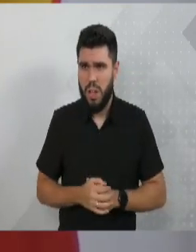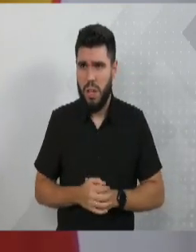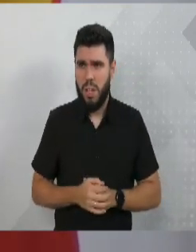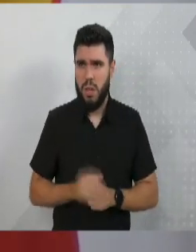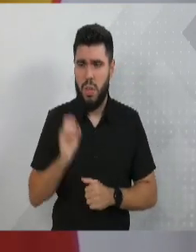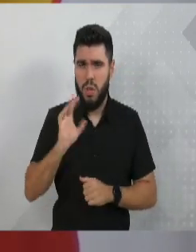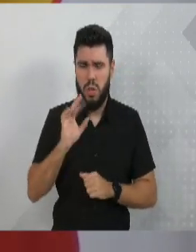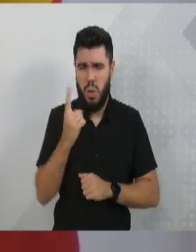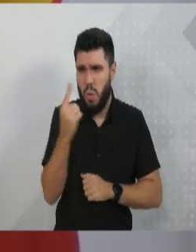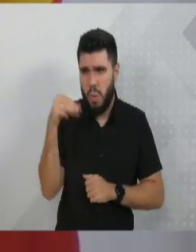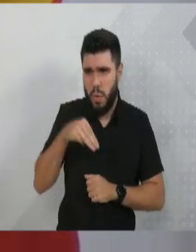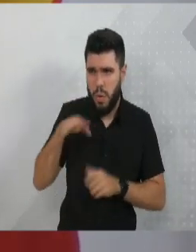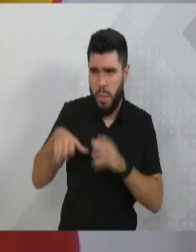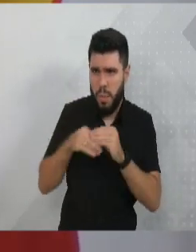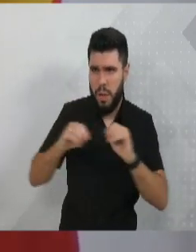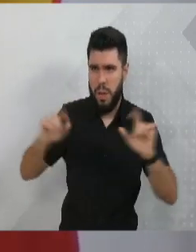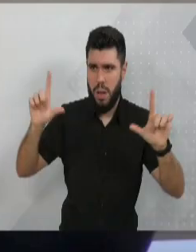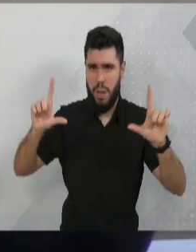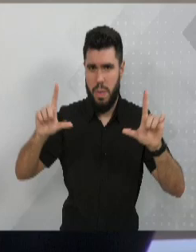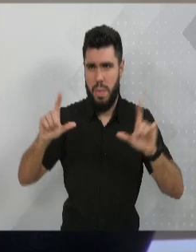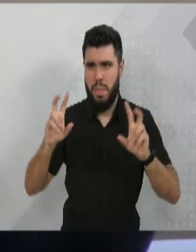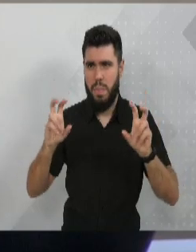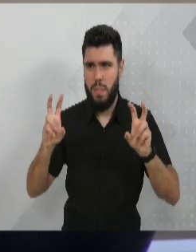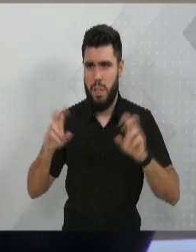as fotoszinha só um minutinhos